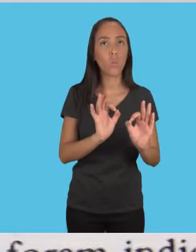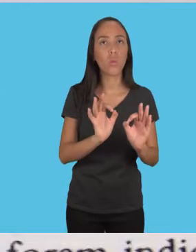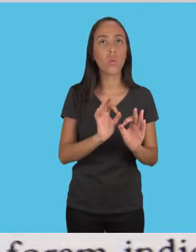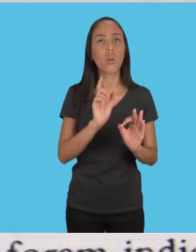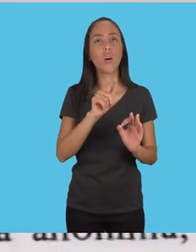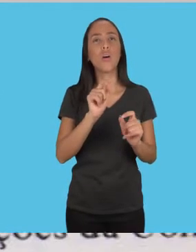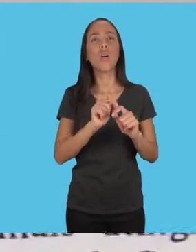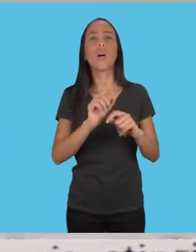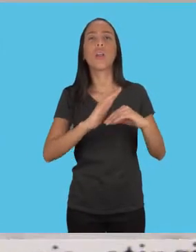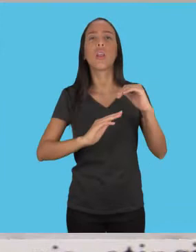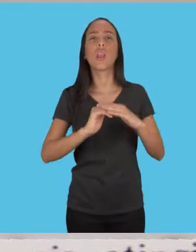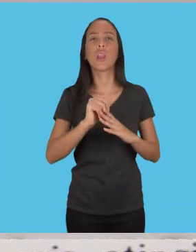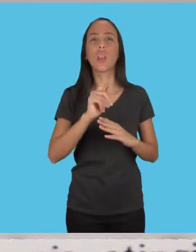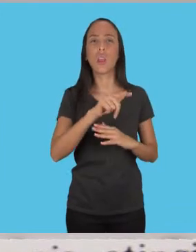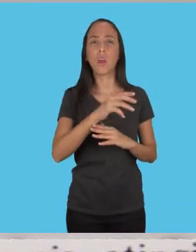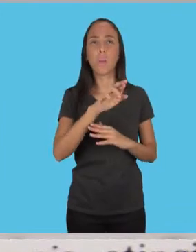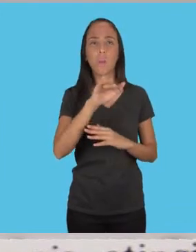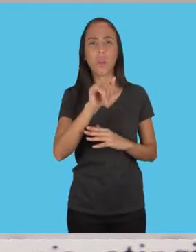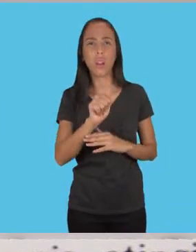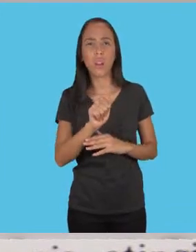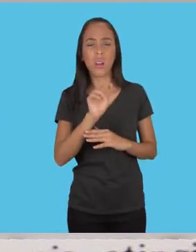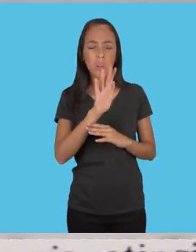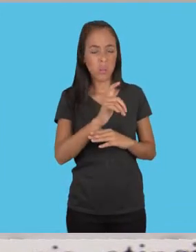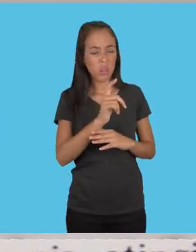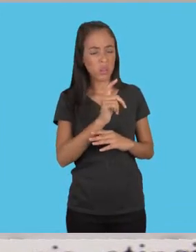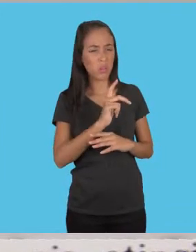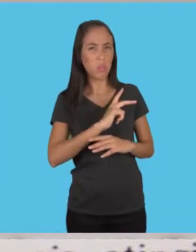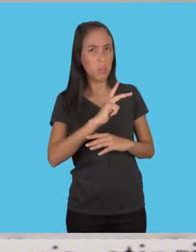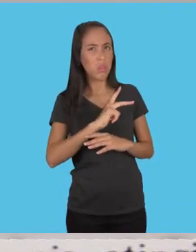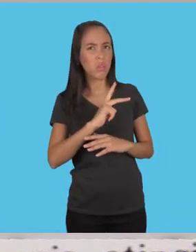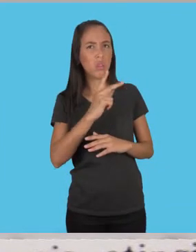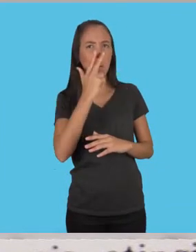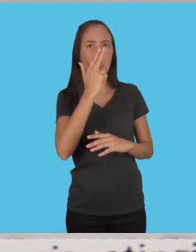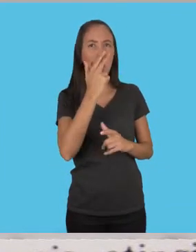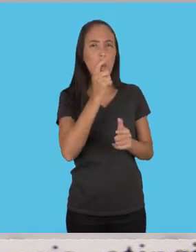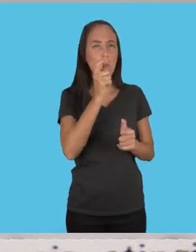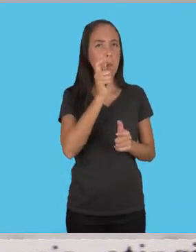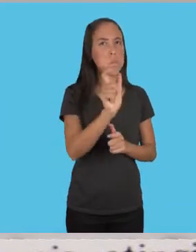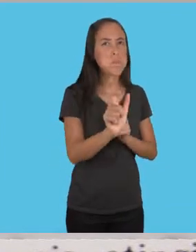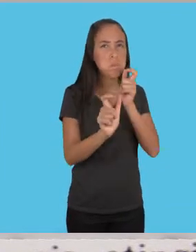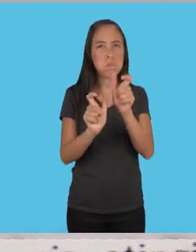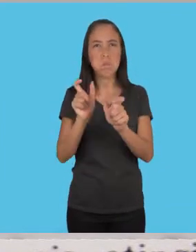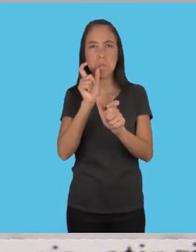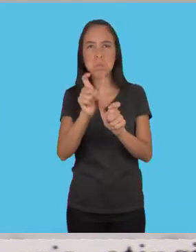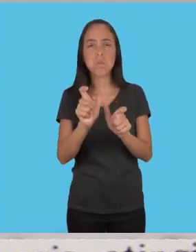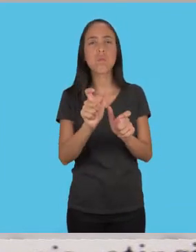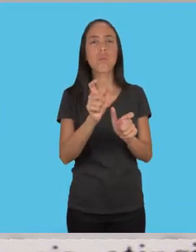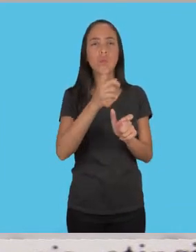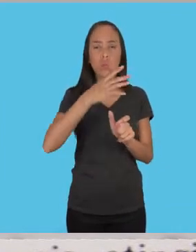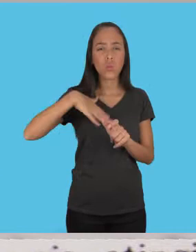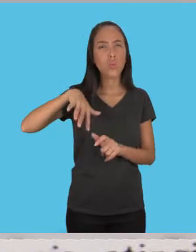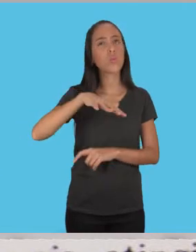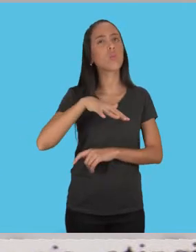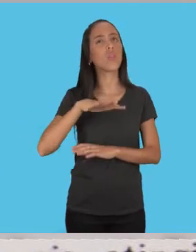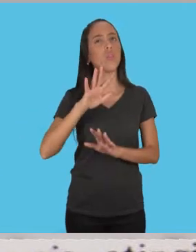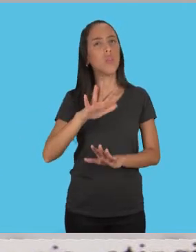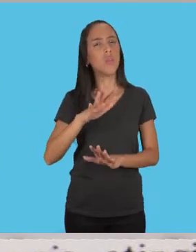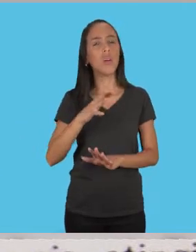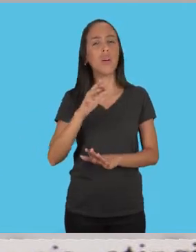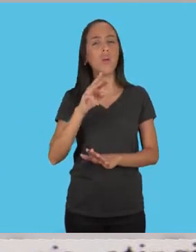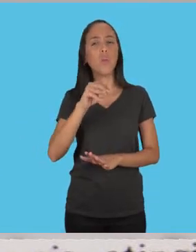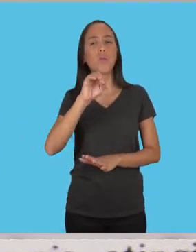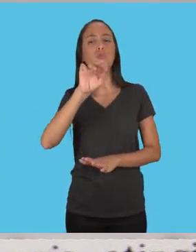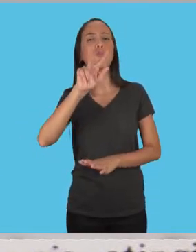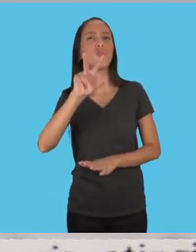Particularmente, ela é ofensiva a todos nós, mas por razões que eu desconheço, é muito ofensiva